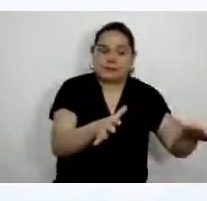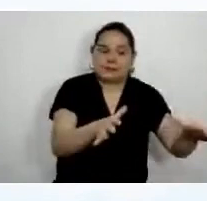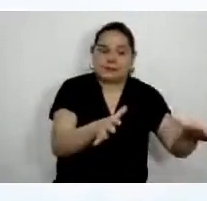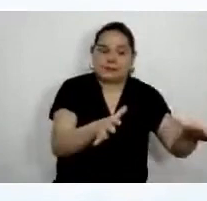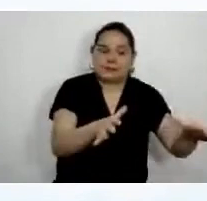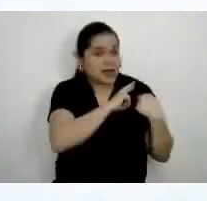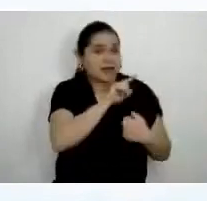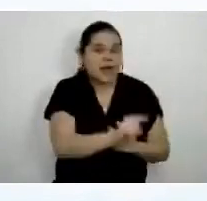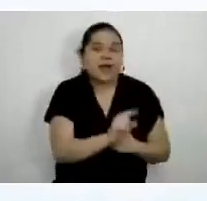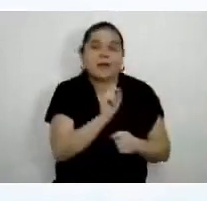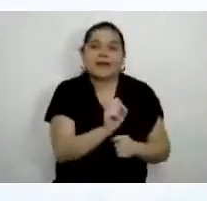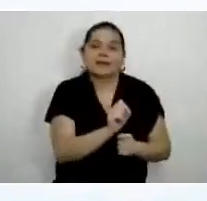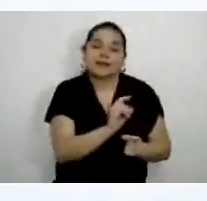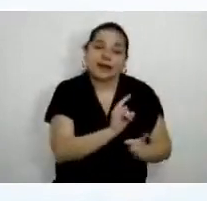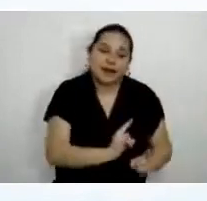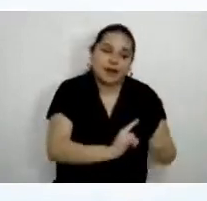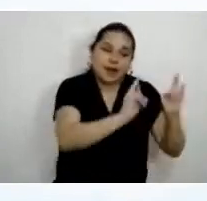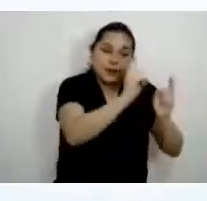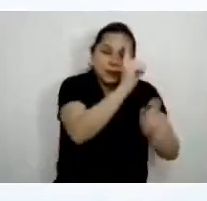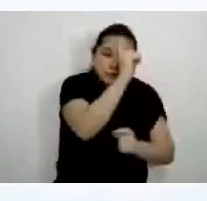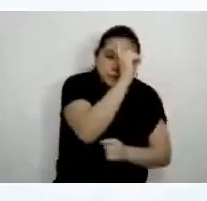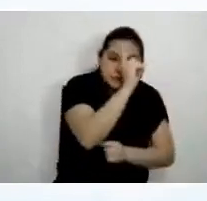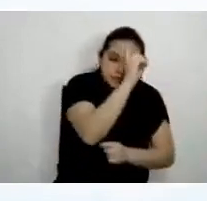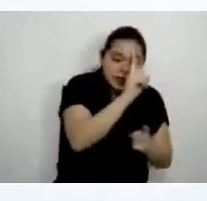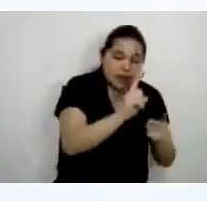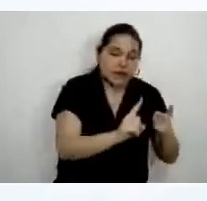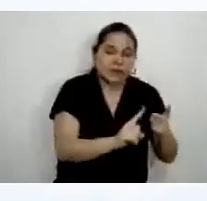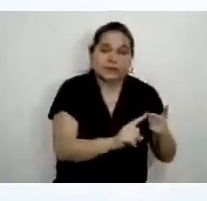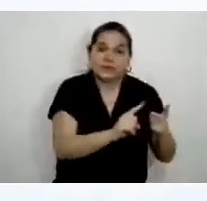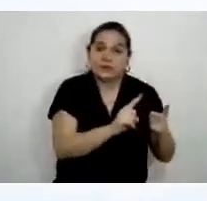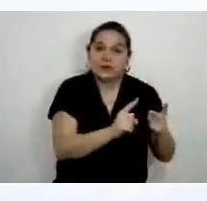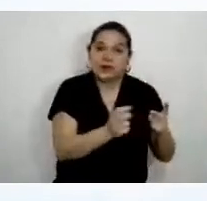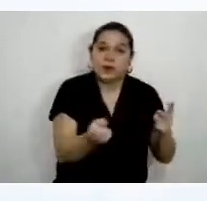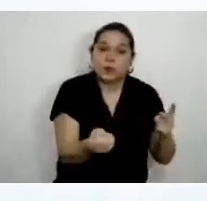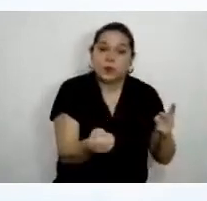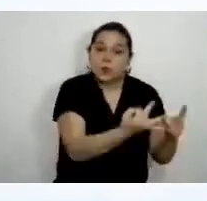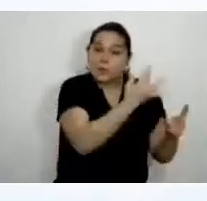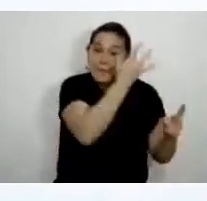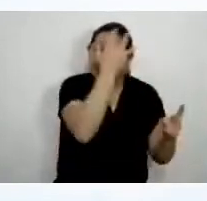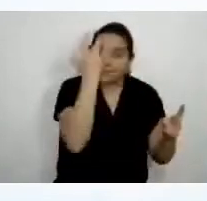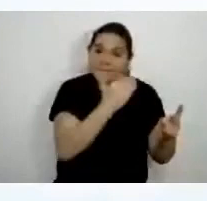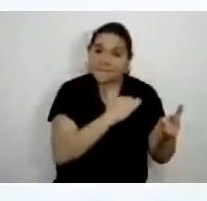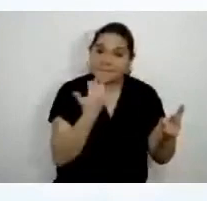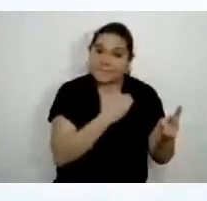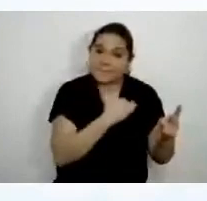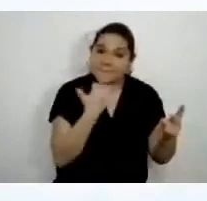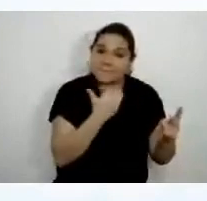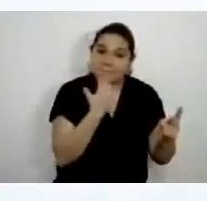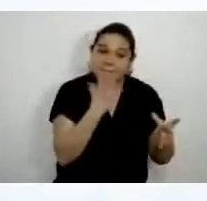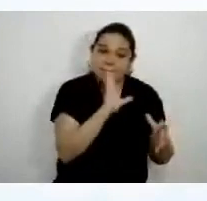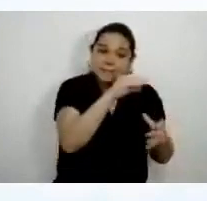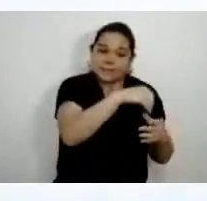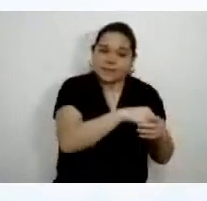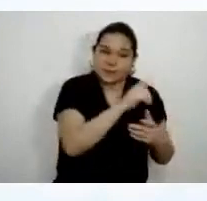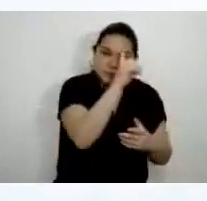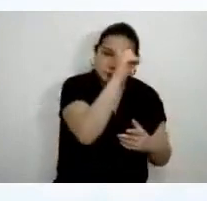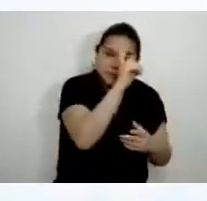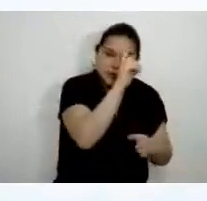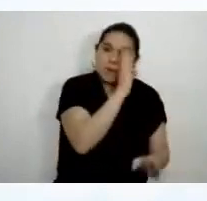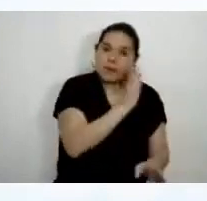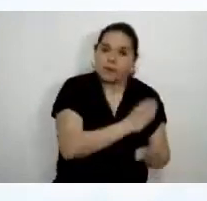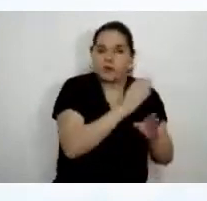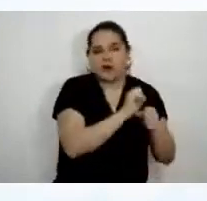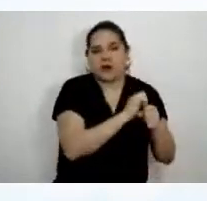se refere à mortalidade, principalmente à mortalidade hospitalar pela doença. Quer dizer, é a resposta